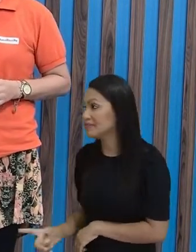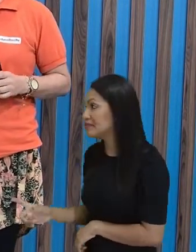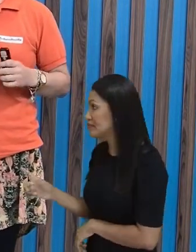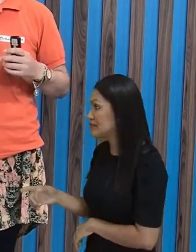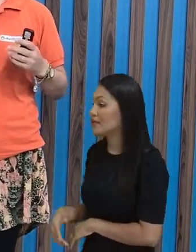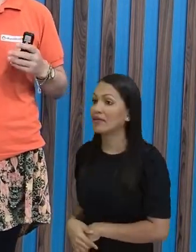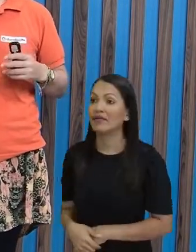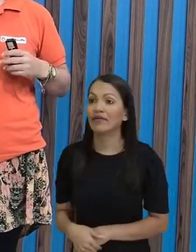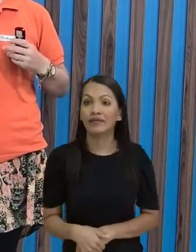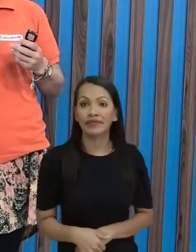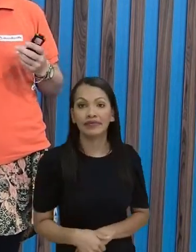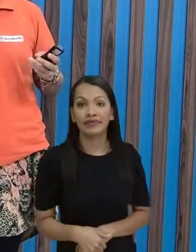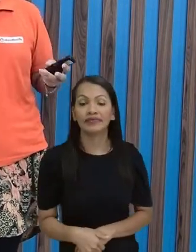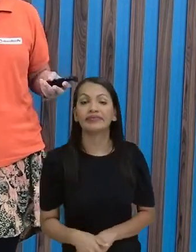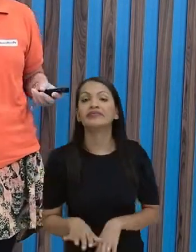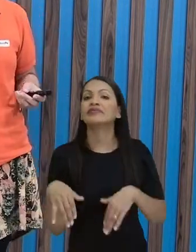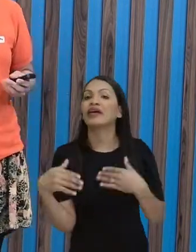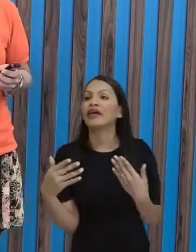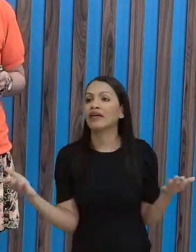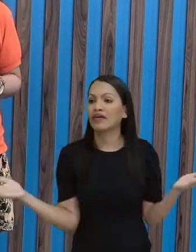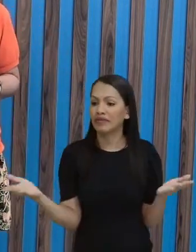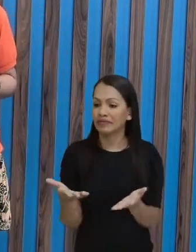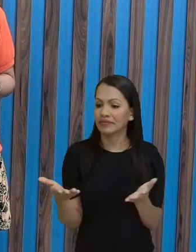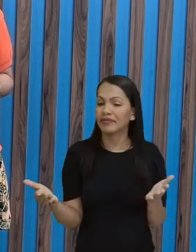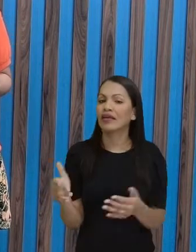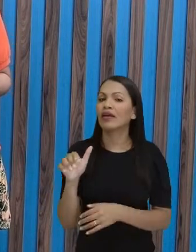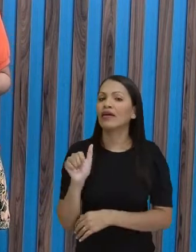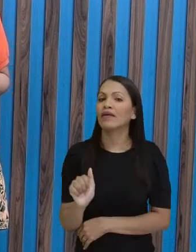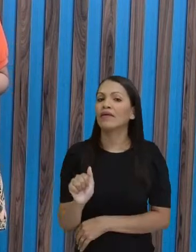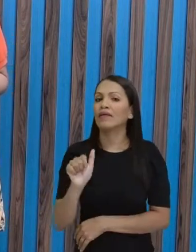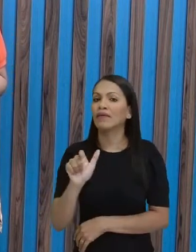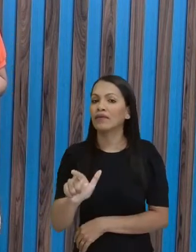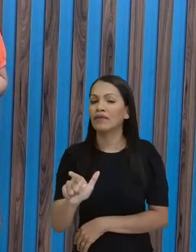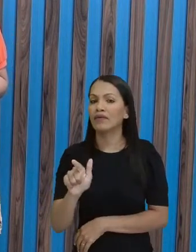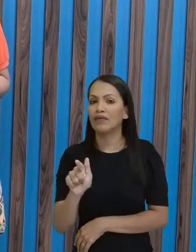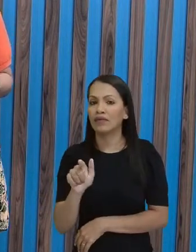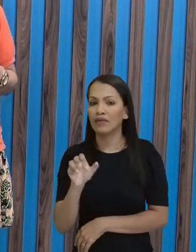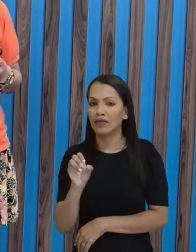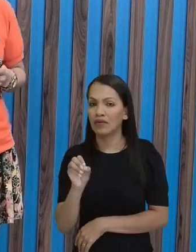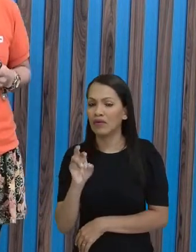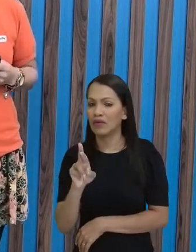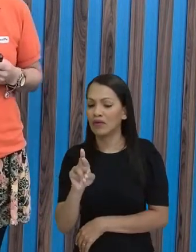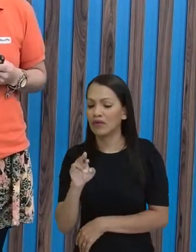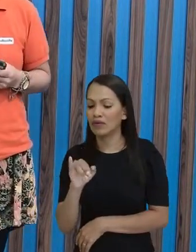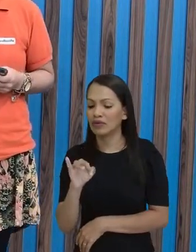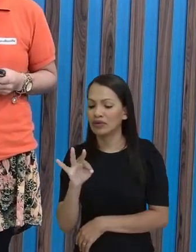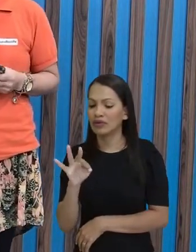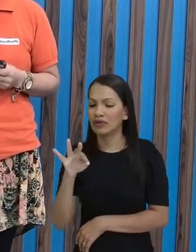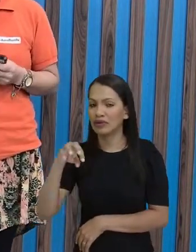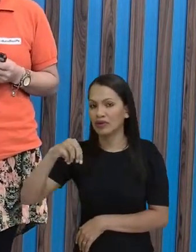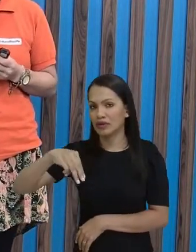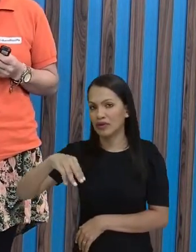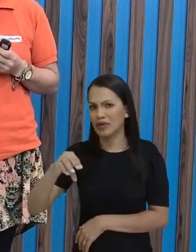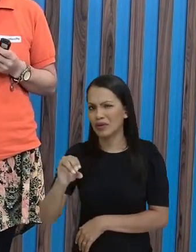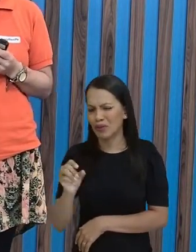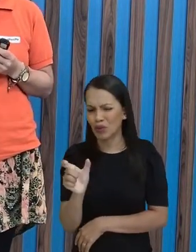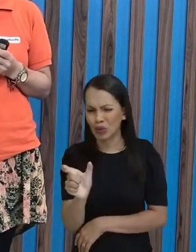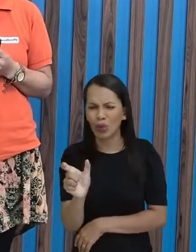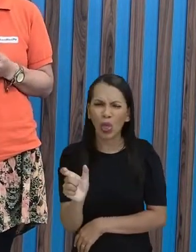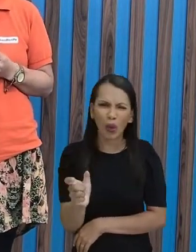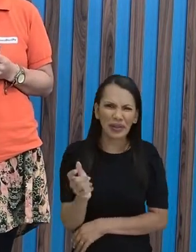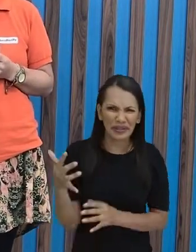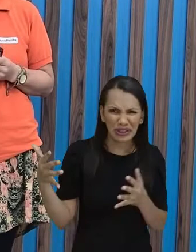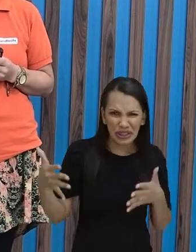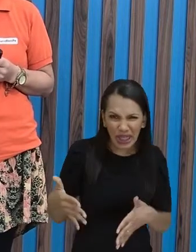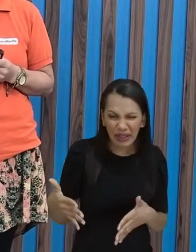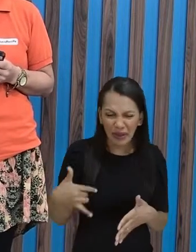no algoritmo. E eu sei que a professora Josi já explicou para vocês o que é algoritmo. Que nomezinho chato, né? Eu